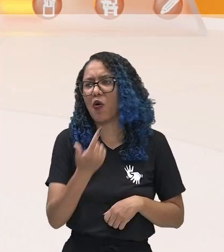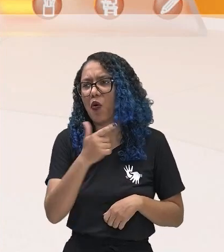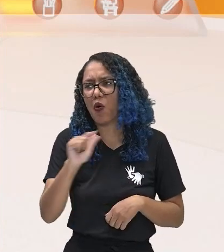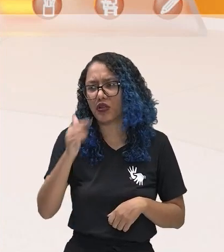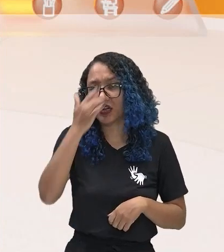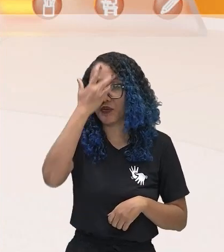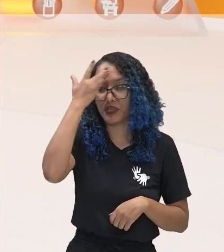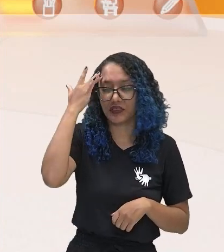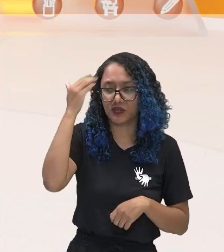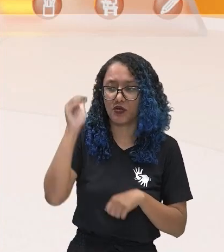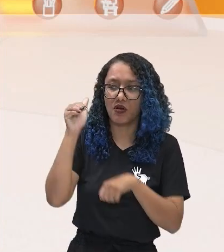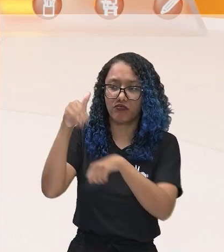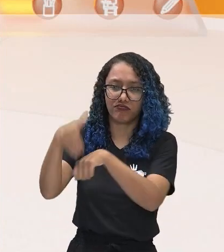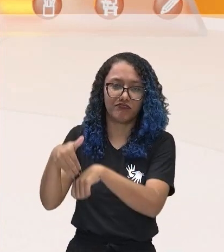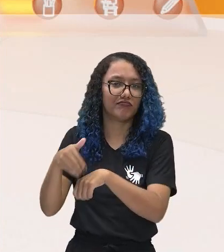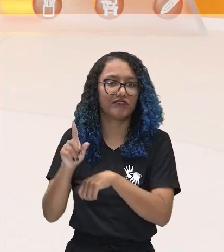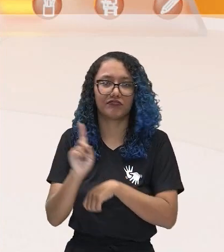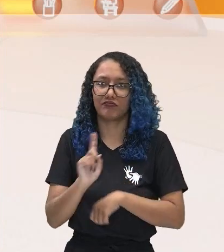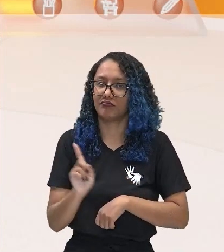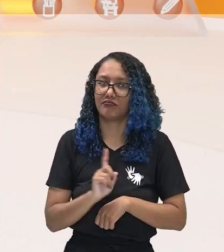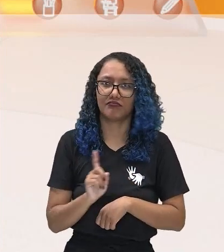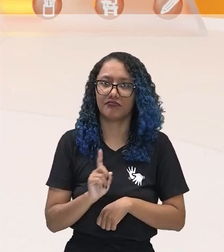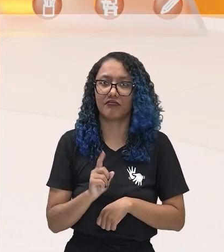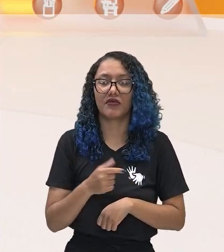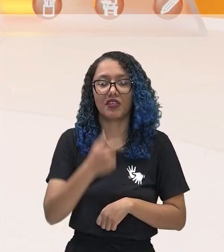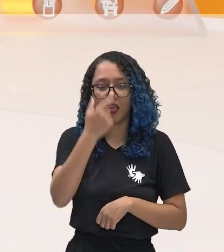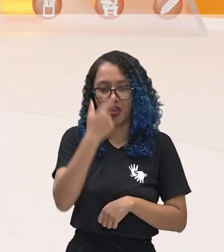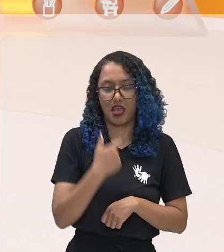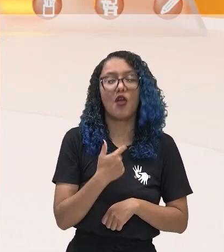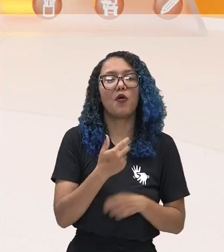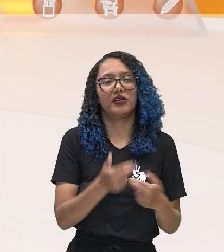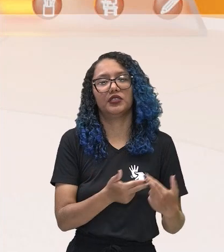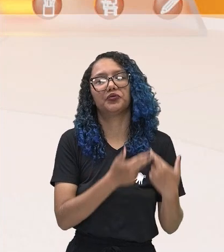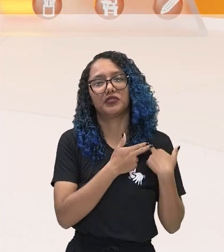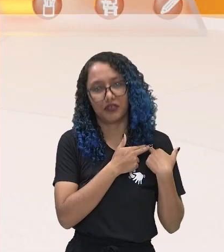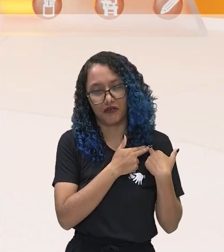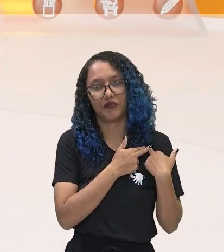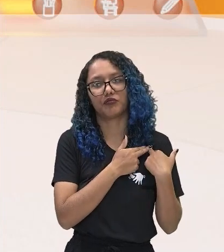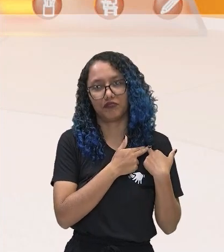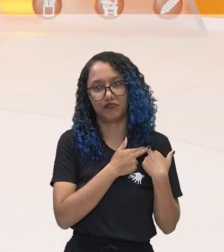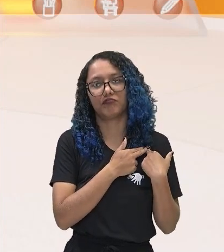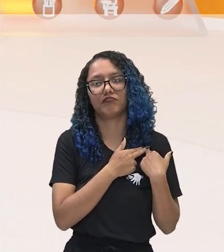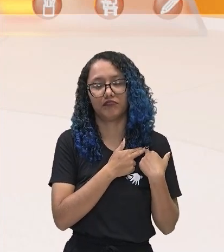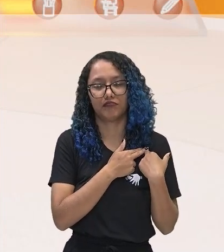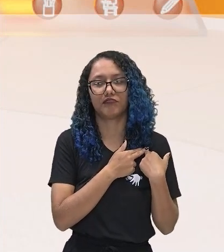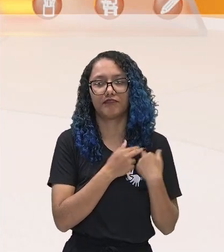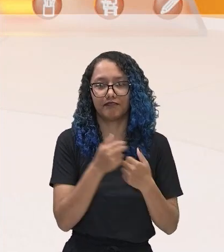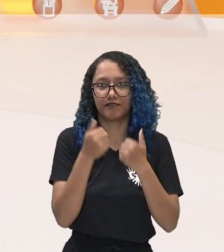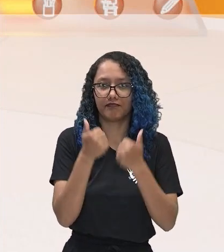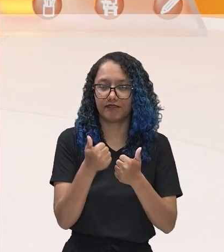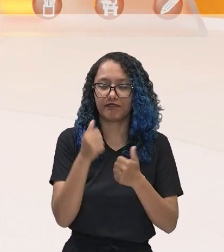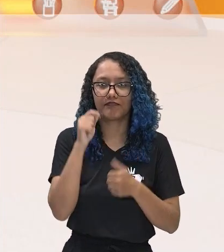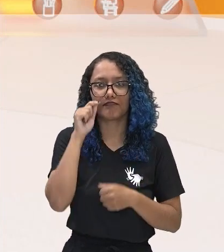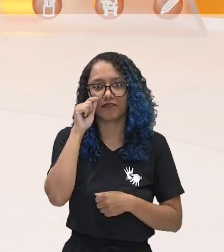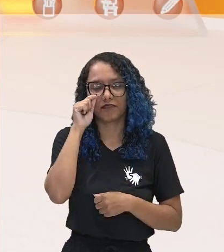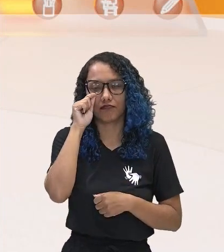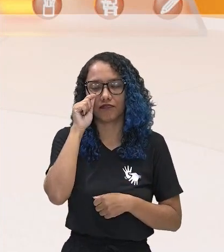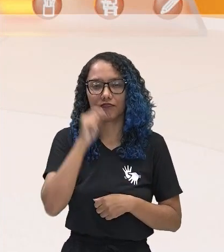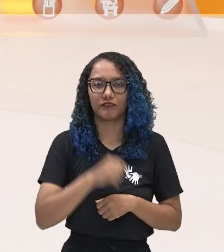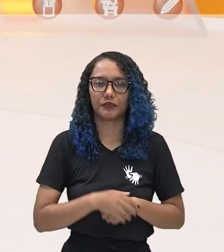o culpado por essas escolhas aí. Eu fui o único responsável por isso aí. Tá bom, então? Muito bem, olha